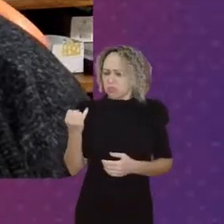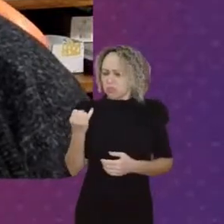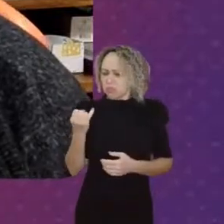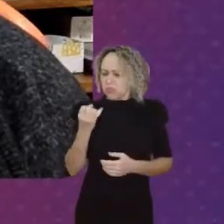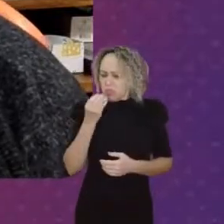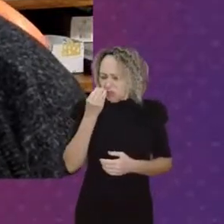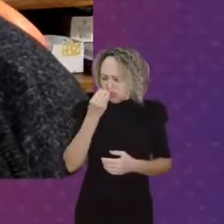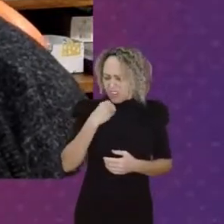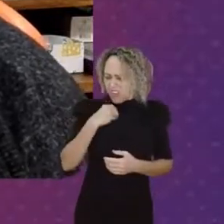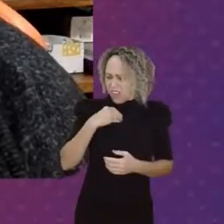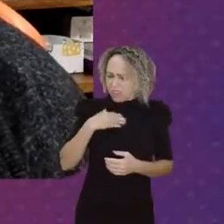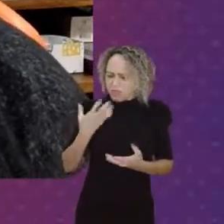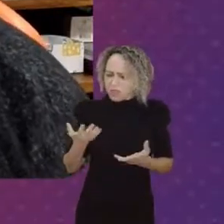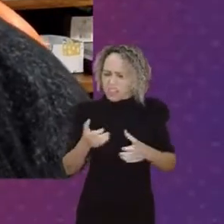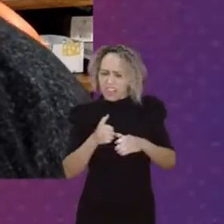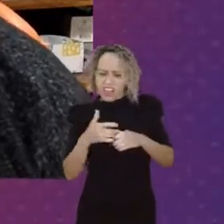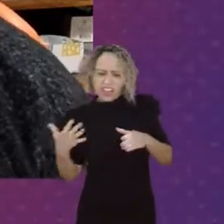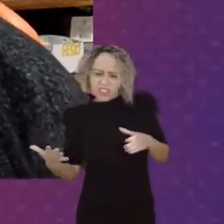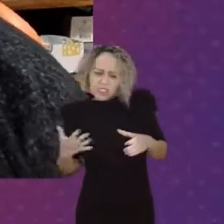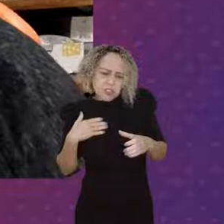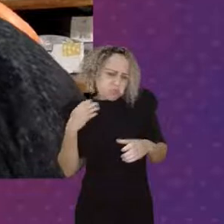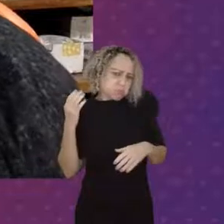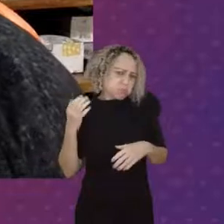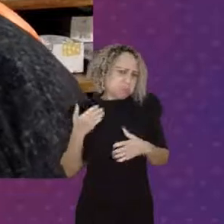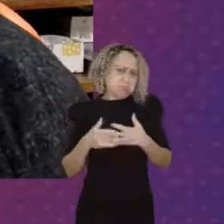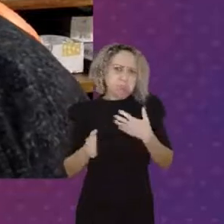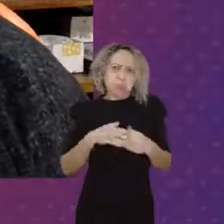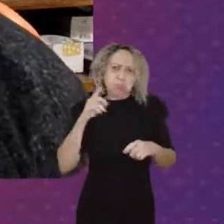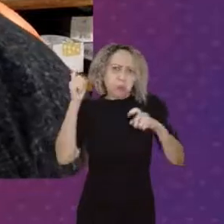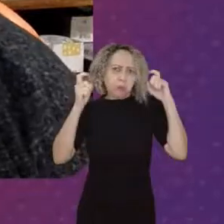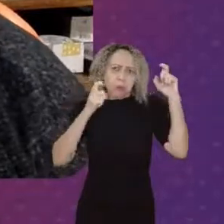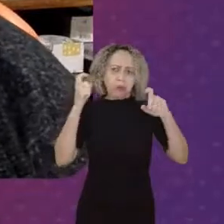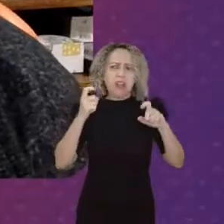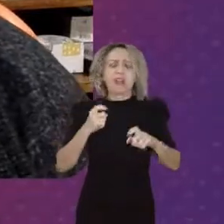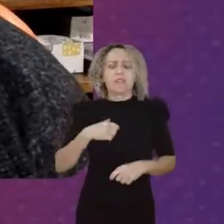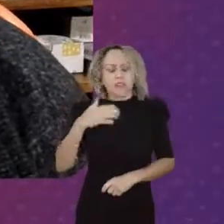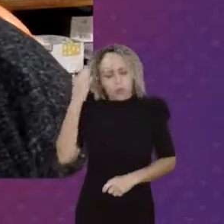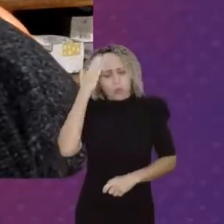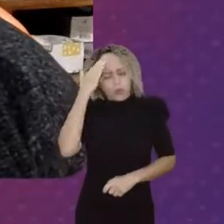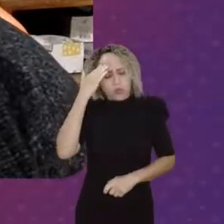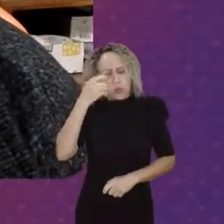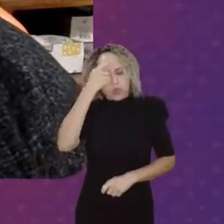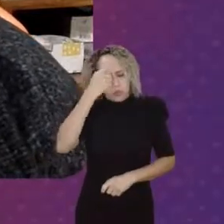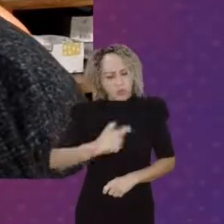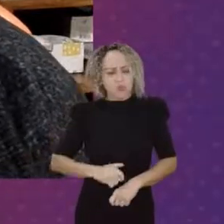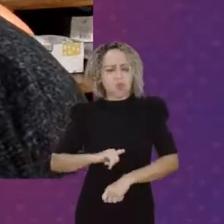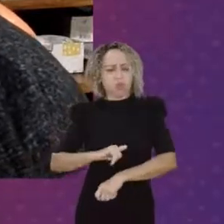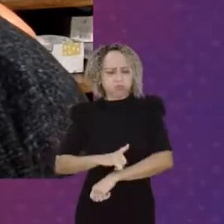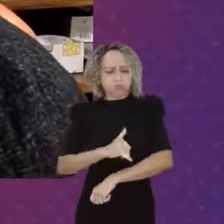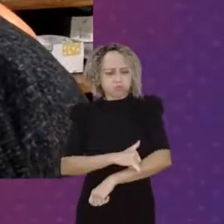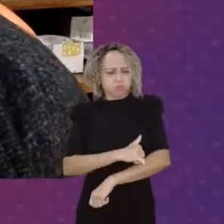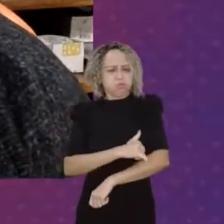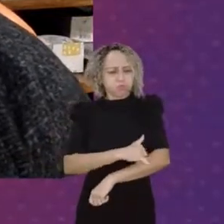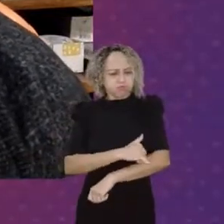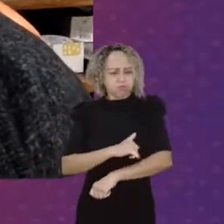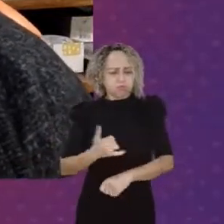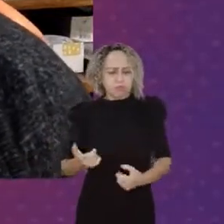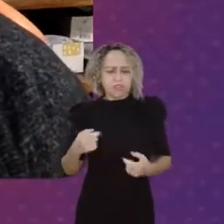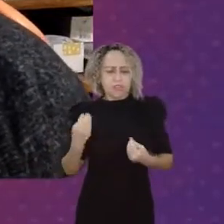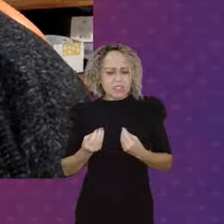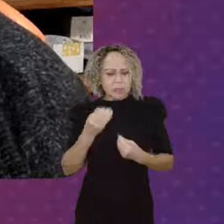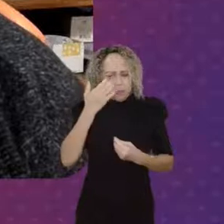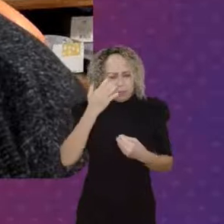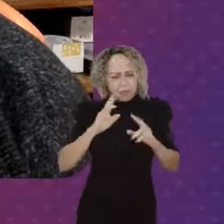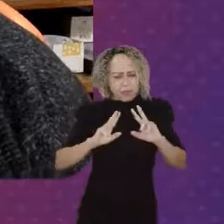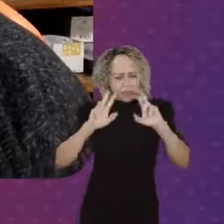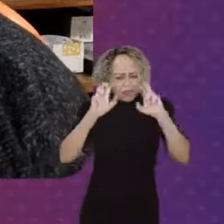gorda, muito pelo contrário, eu sempre soube que eu era gorda e sempre soube que eu era tratada diferente, né, das pessoas por conta do